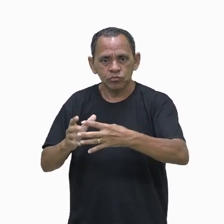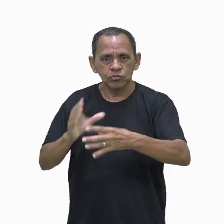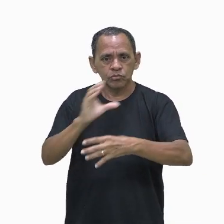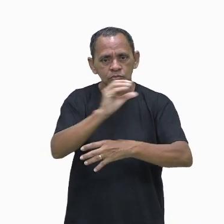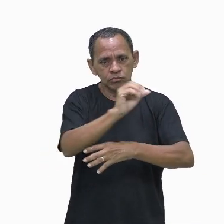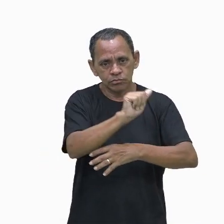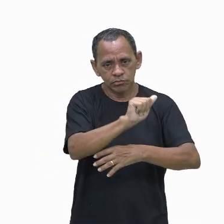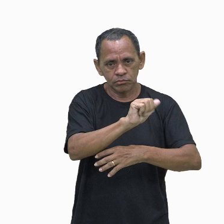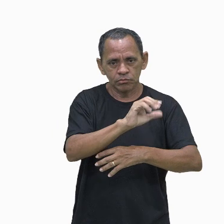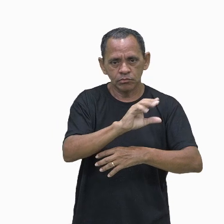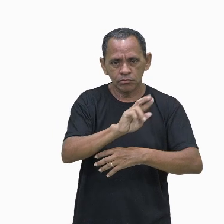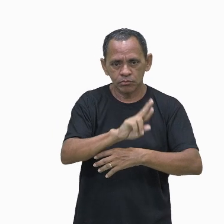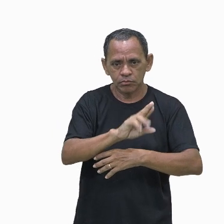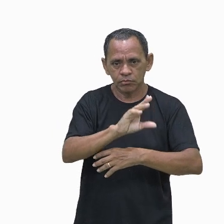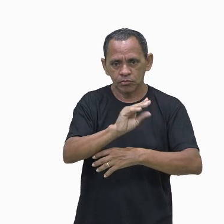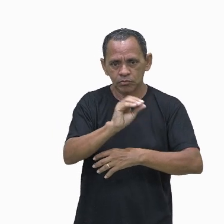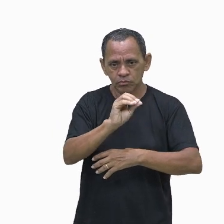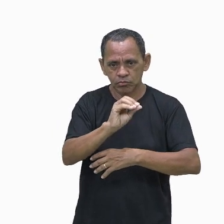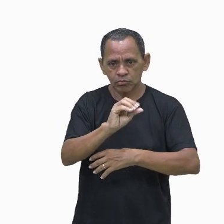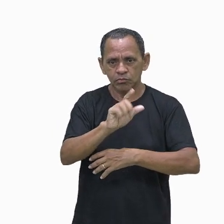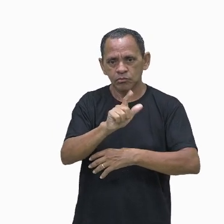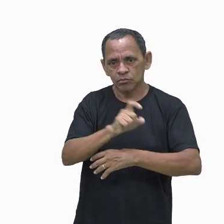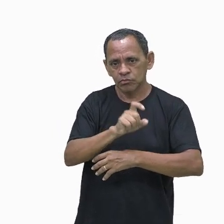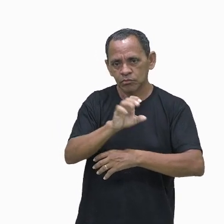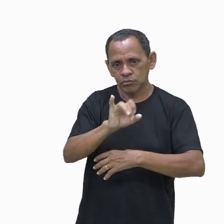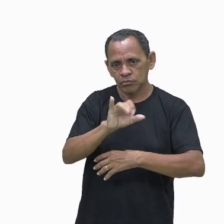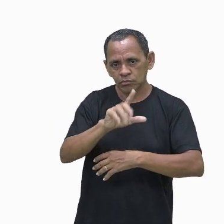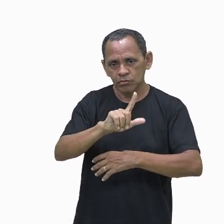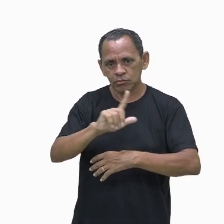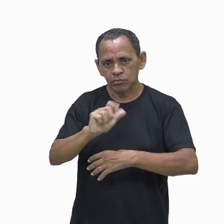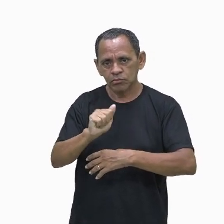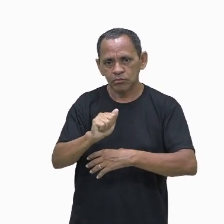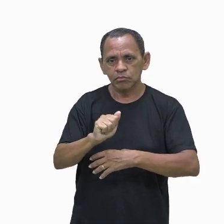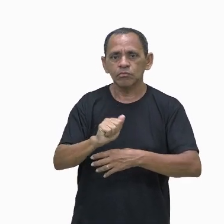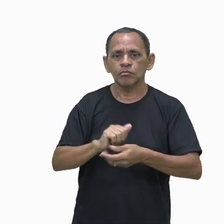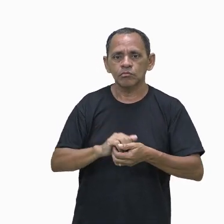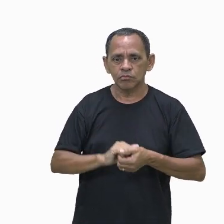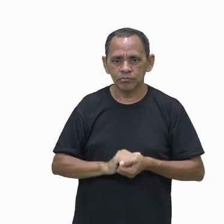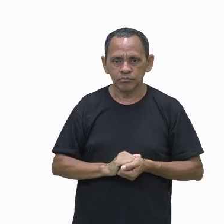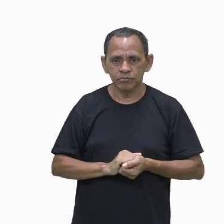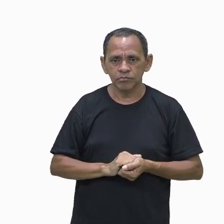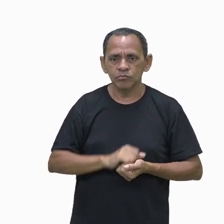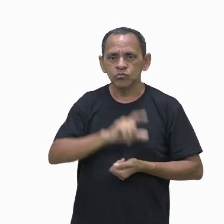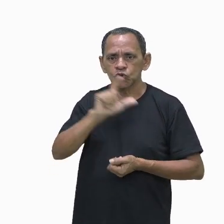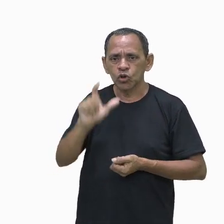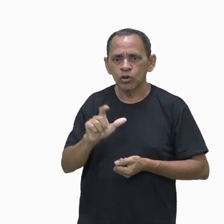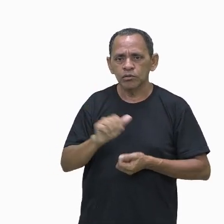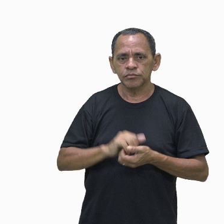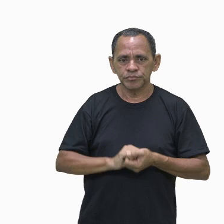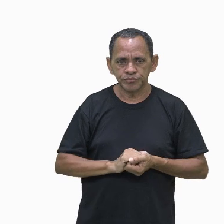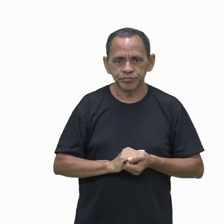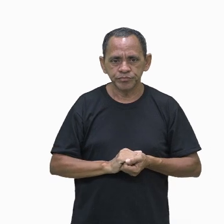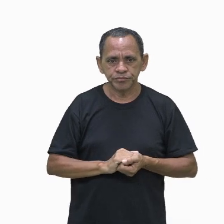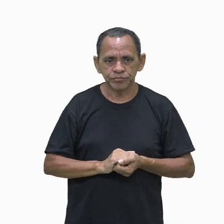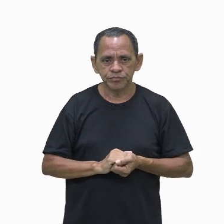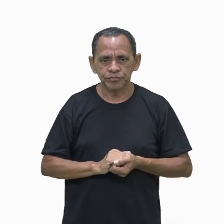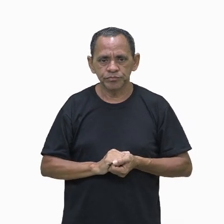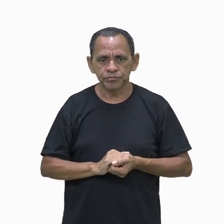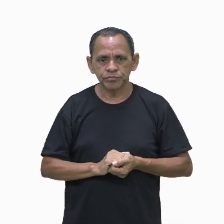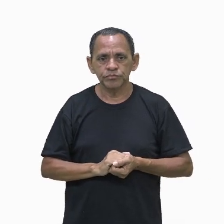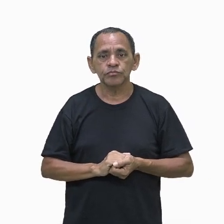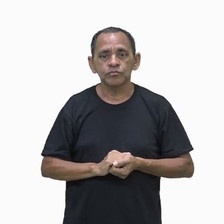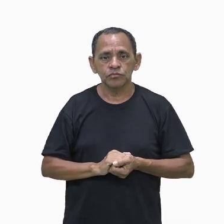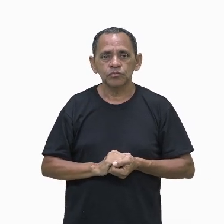e o grupo amino de um outro aminoácido, tá? Então, representando didaticamente